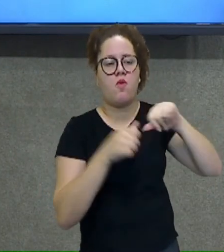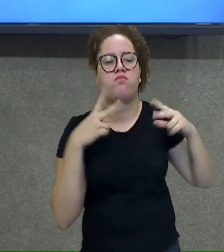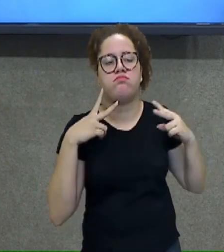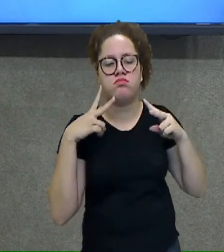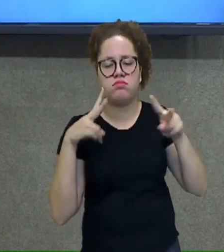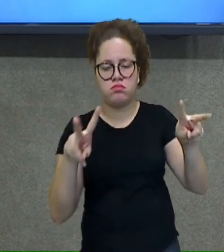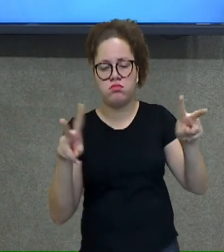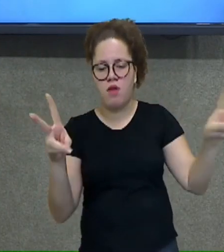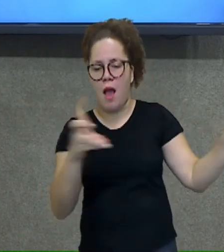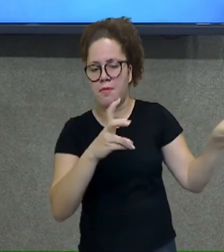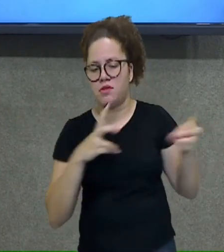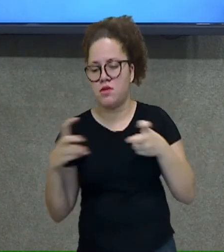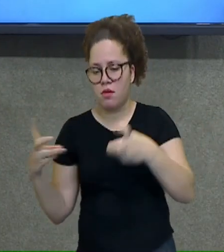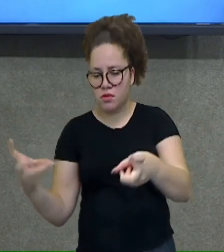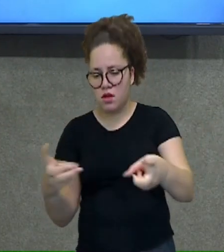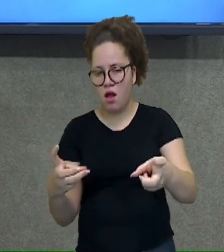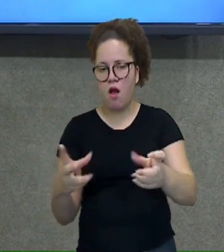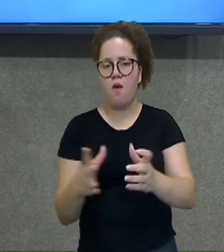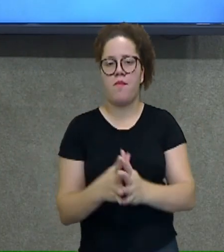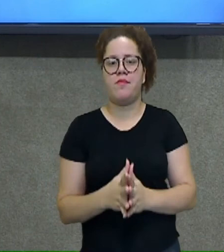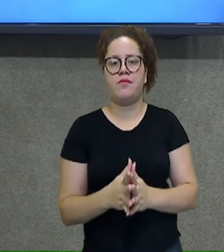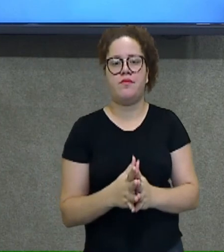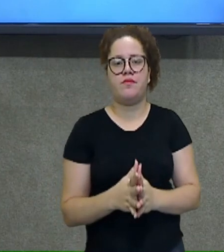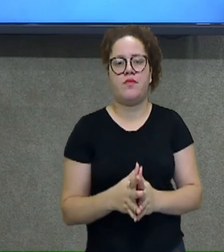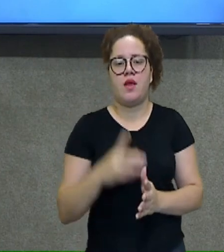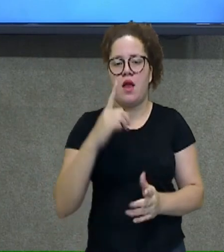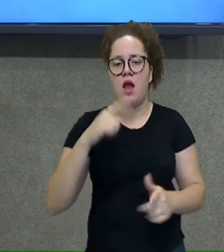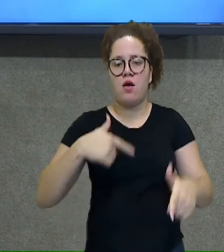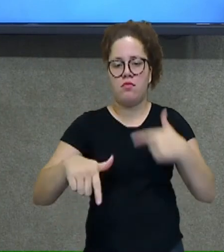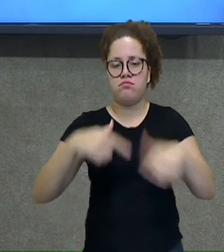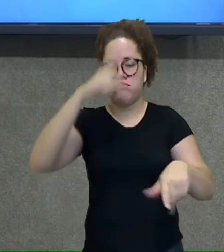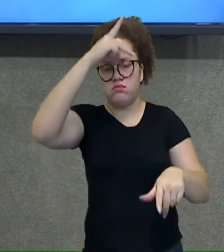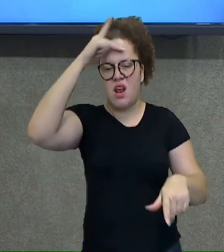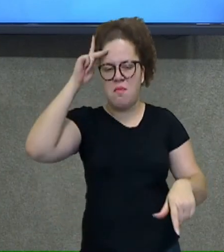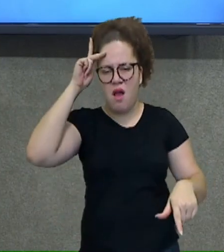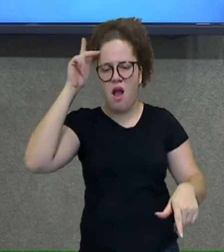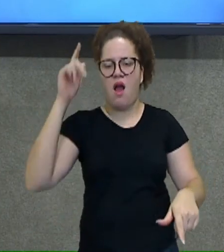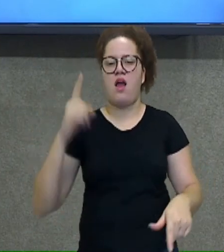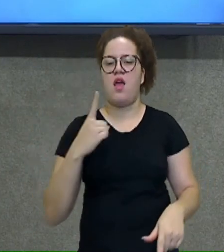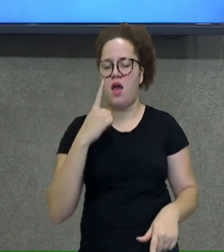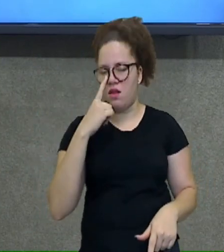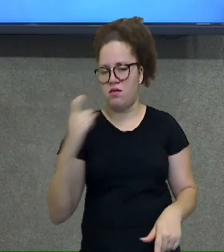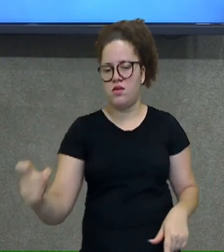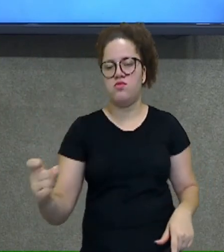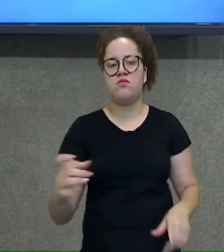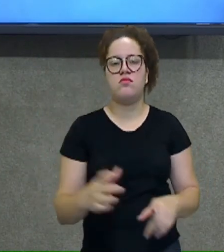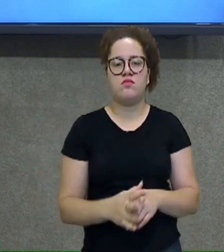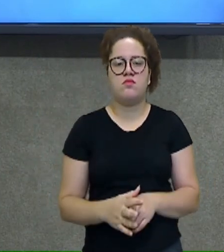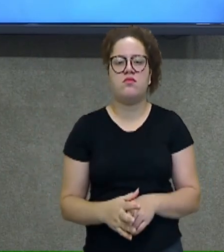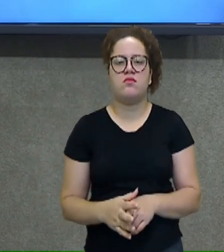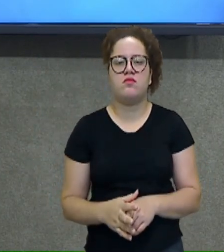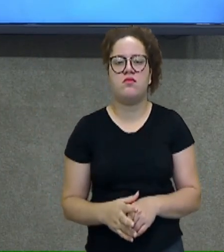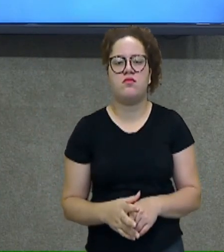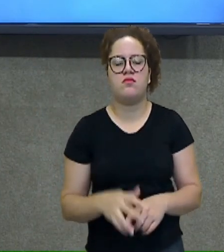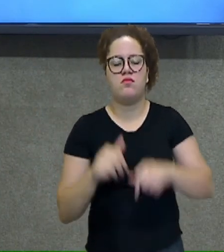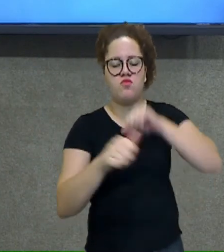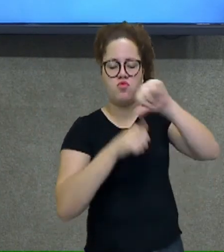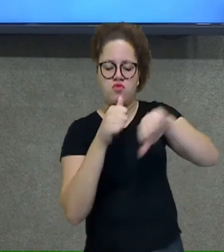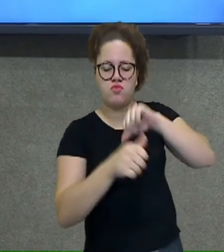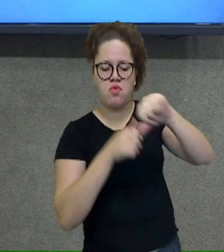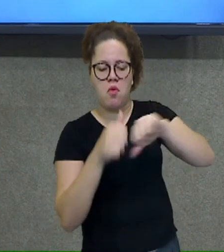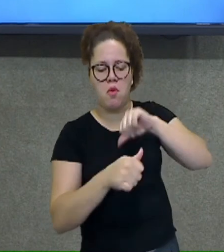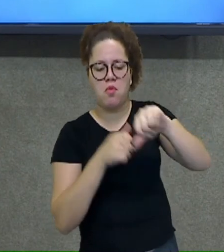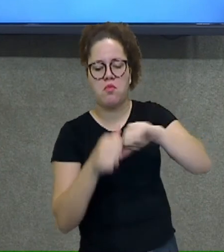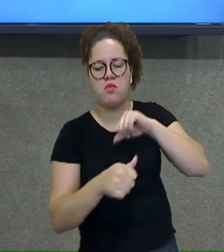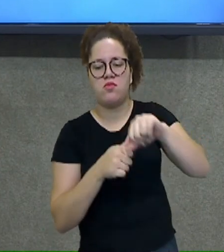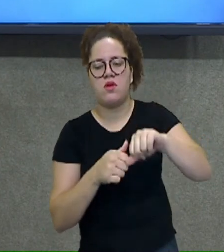olhar para o catador de material reciclado. Ele mudou a forma de enxergar aquela